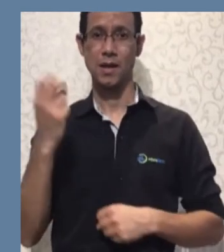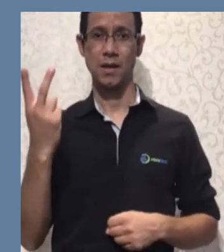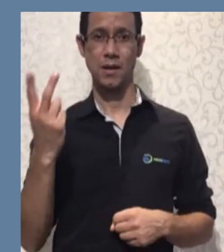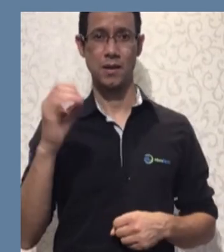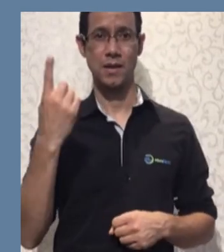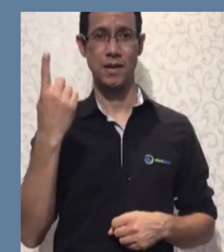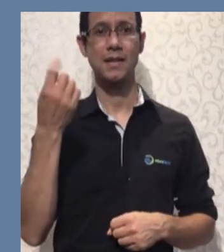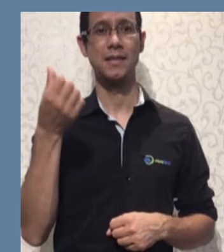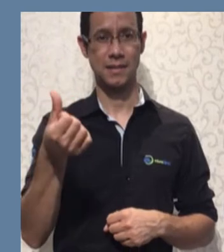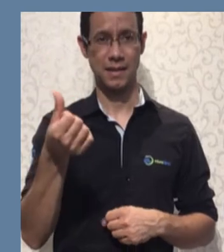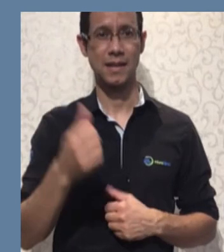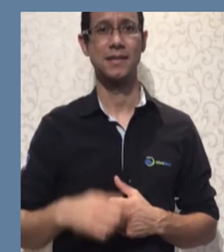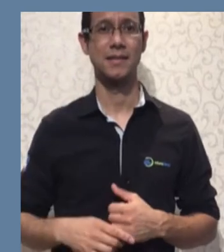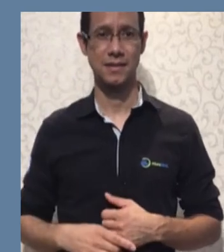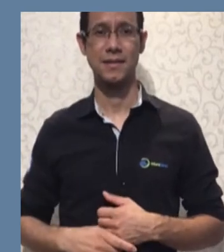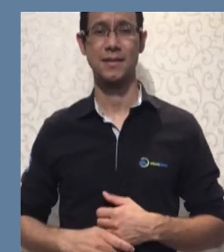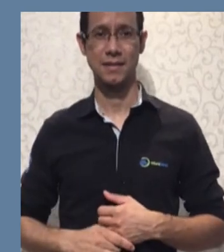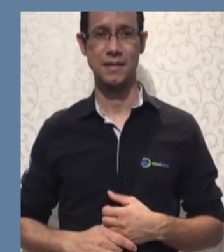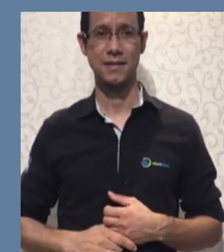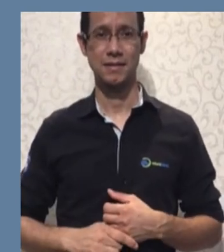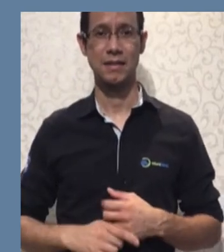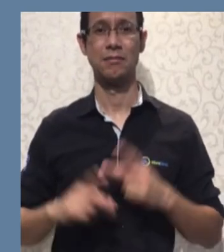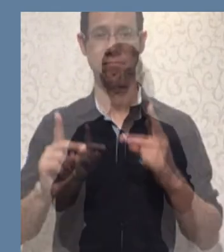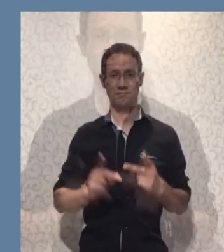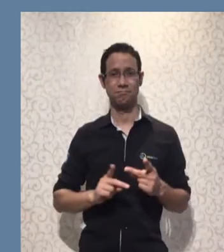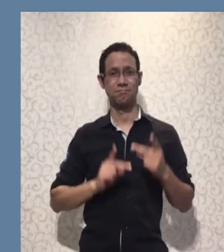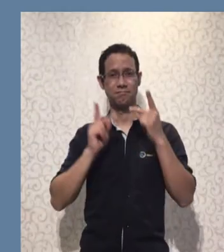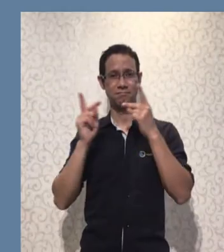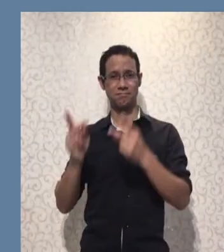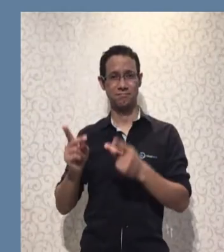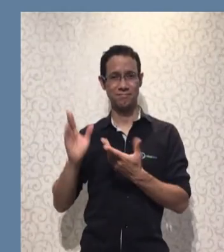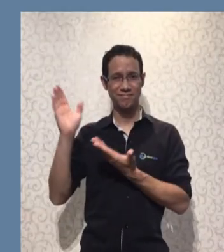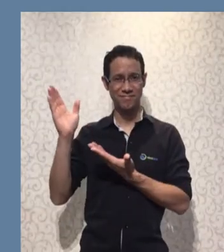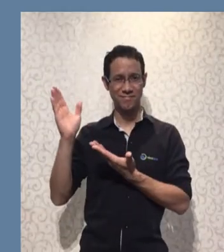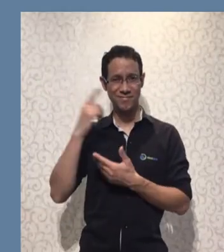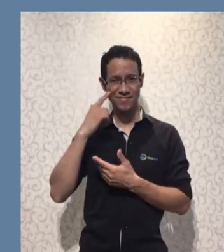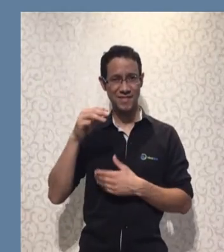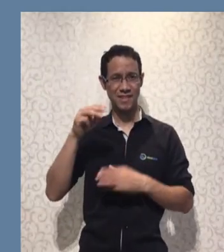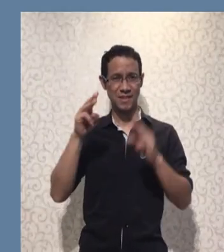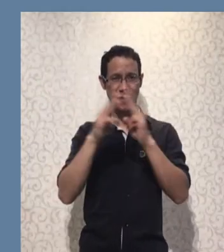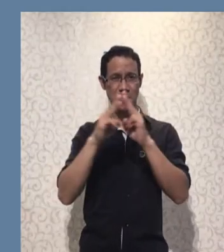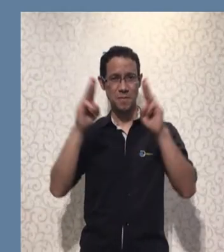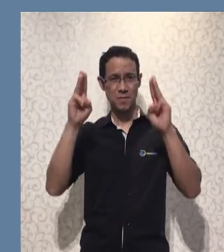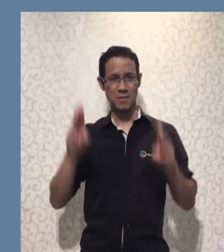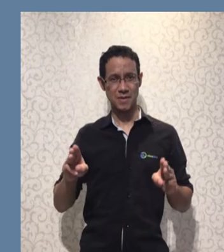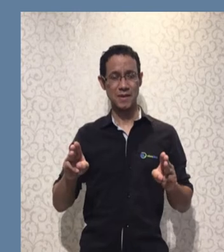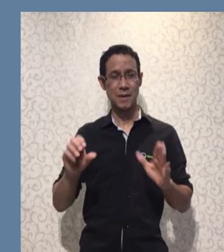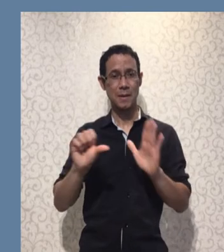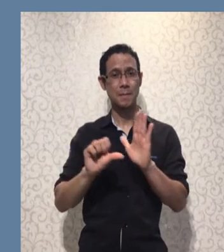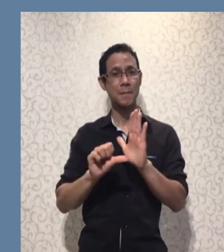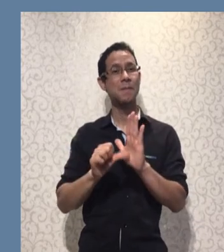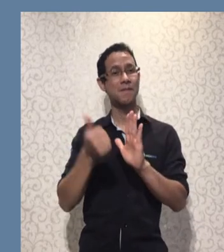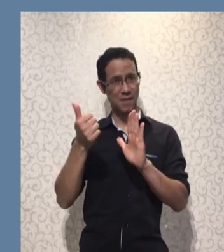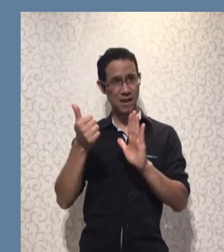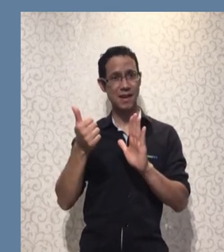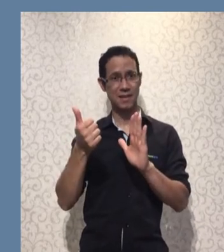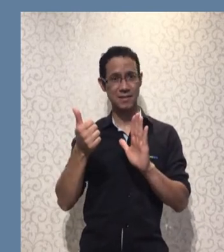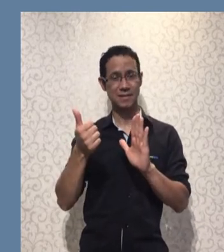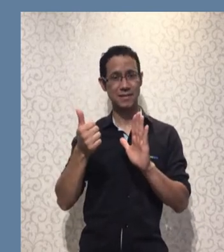nós fizemos, portanto, uma visita ao museu. Foi uma das primeiras vezes que nós abrimos um museu para um grupo,